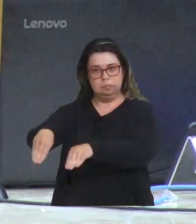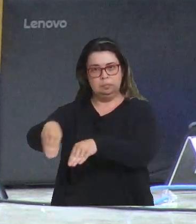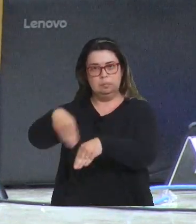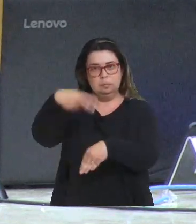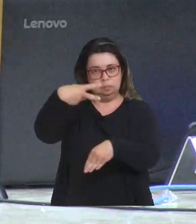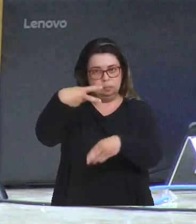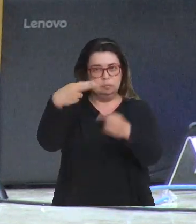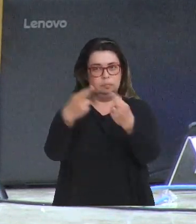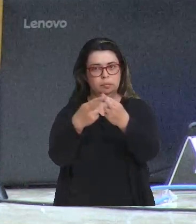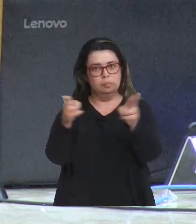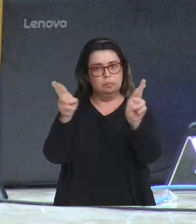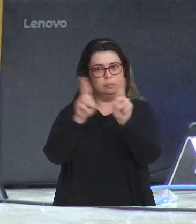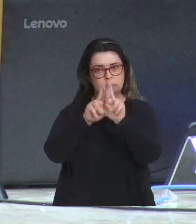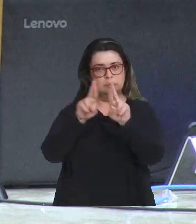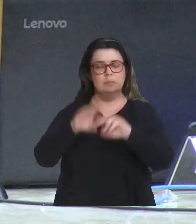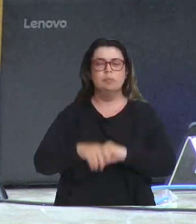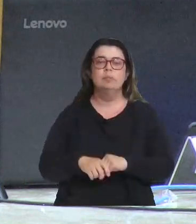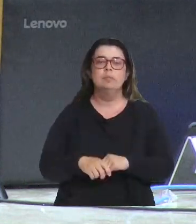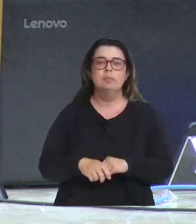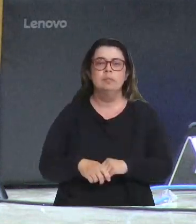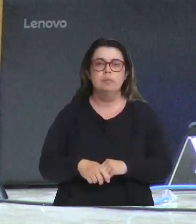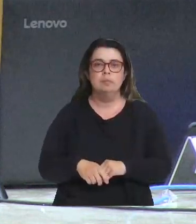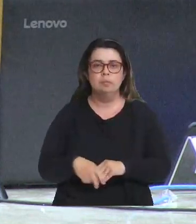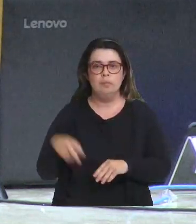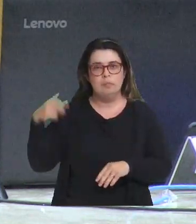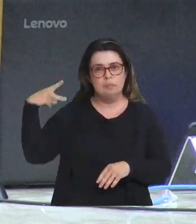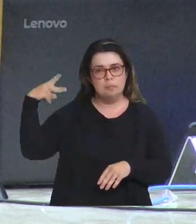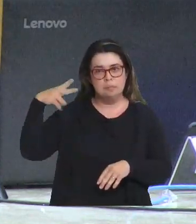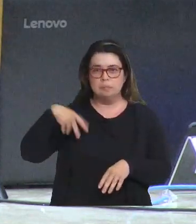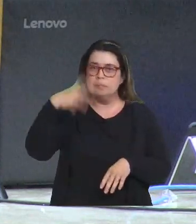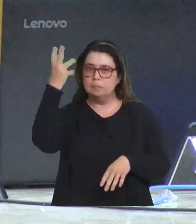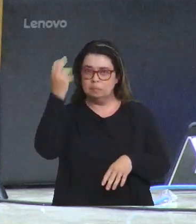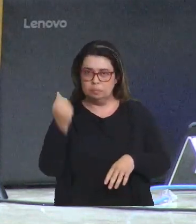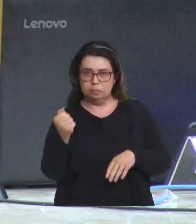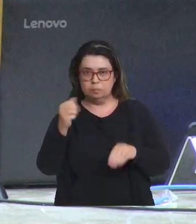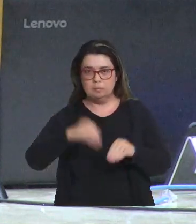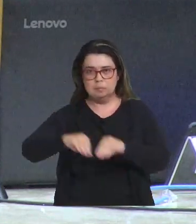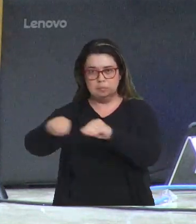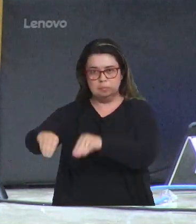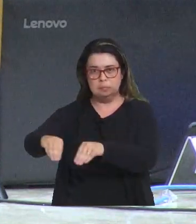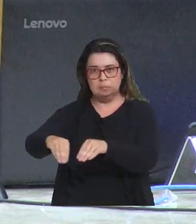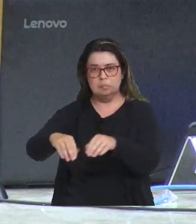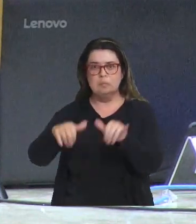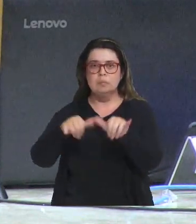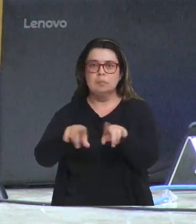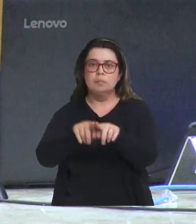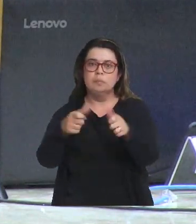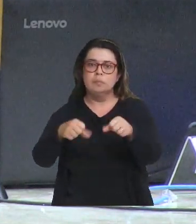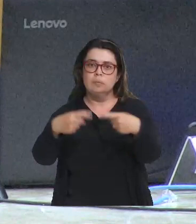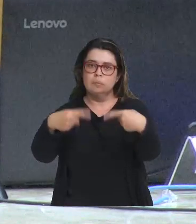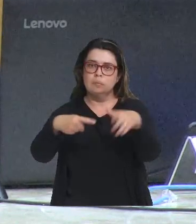duas sessões. Os vereadores forem favoráveis ao adiamento permaneçam como estão, os contrários se manifestem.